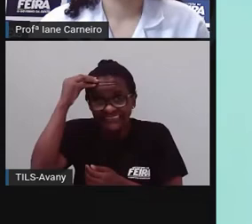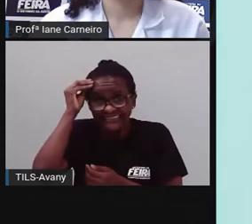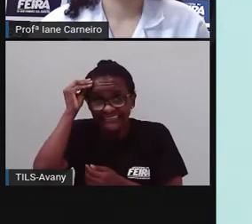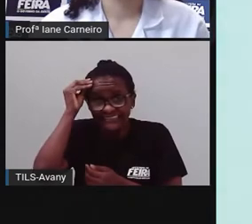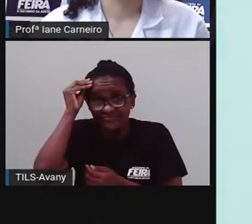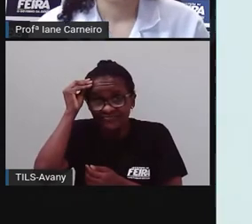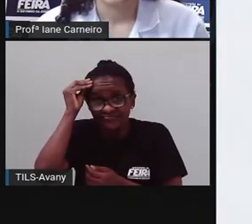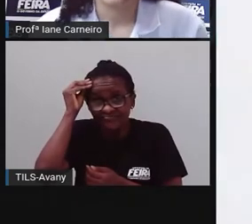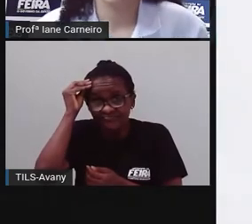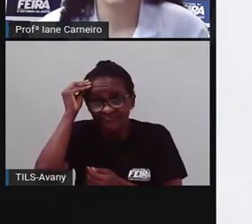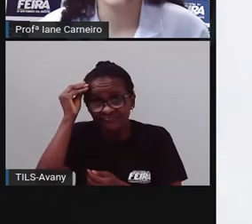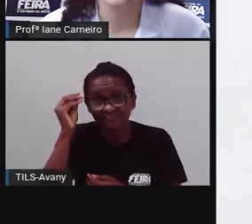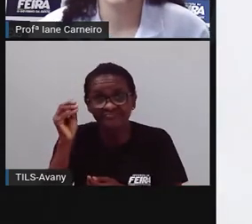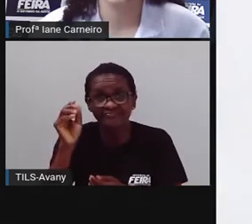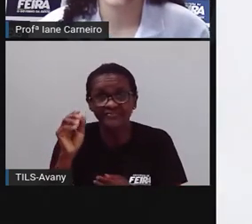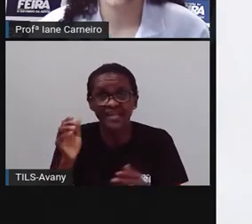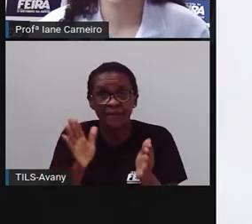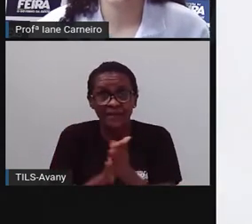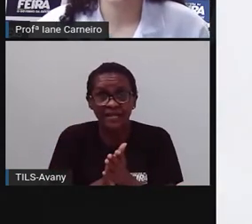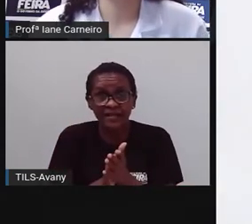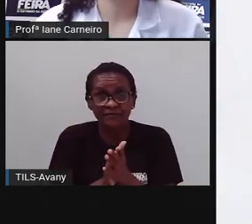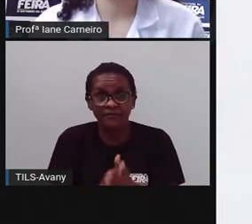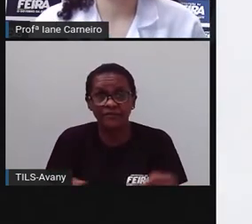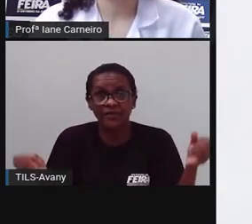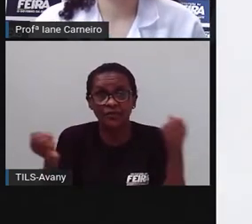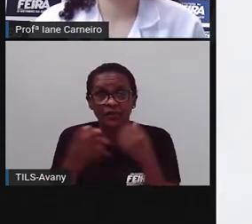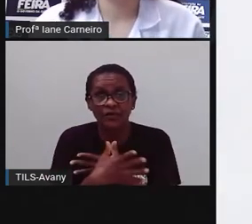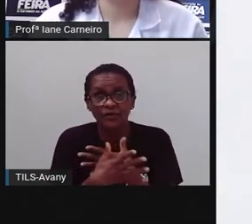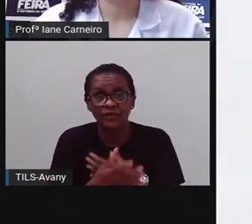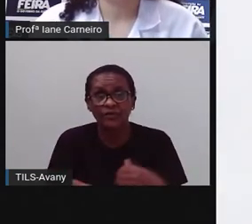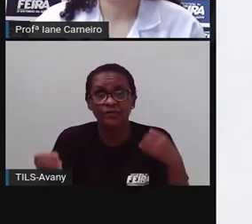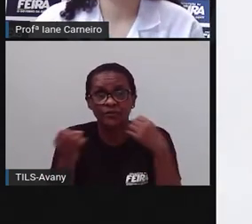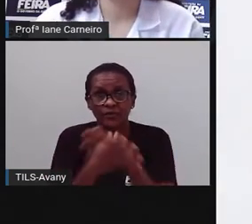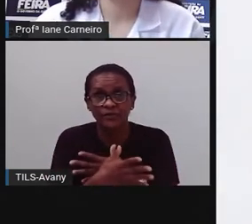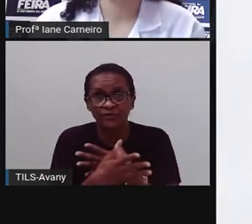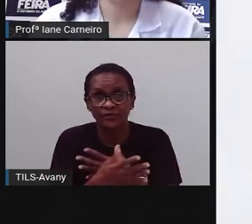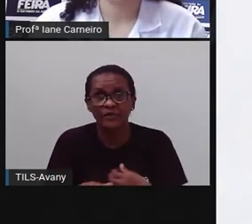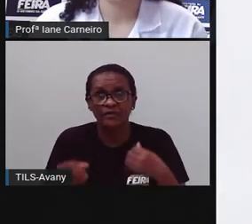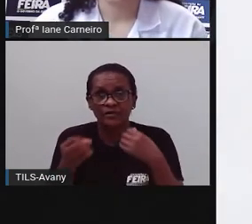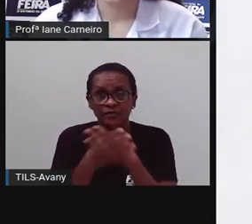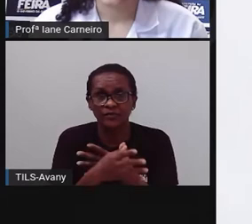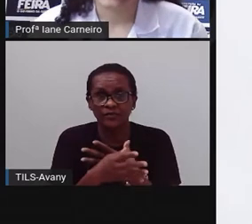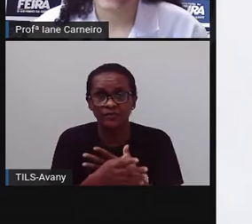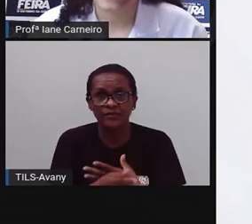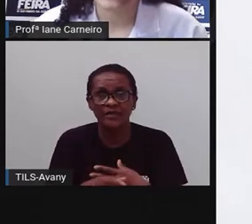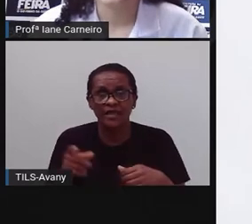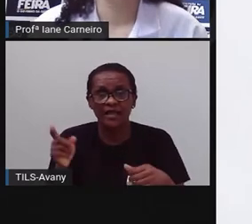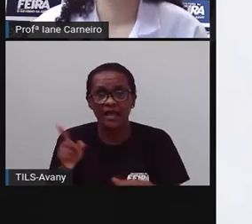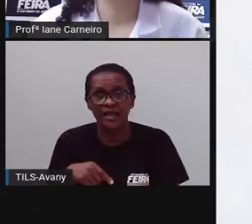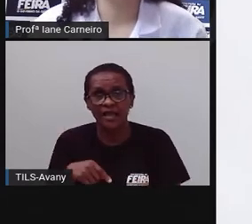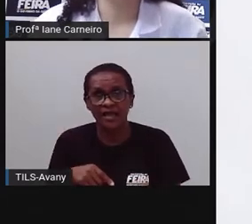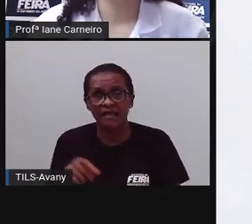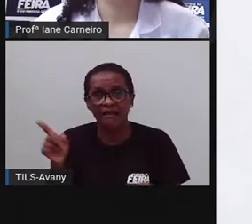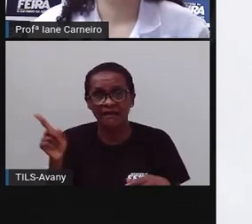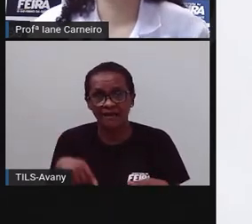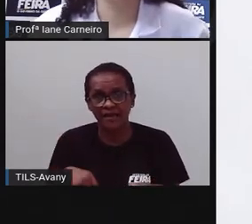O que é big é big é hora é hora rá-tim-bum